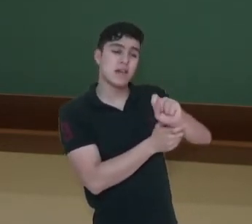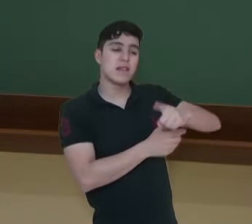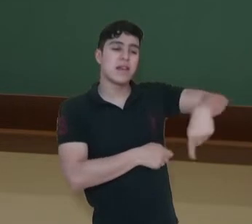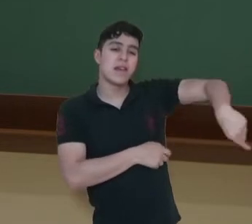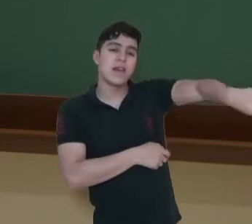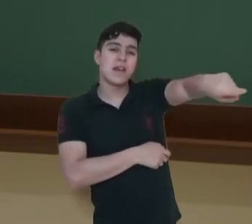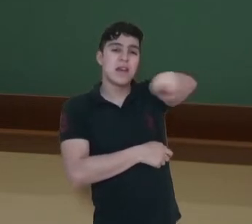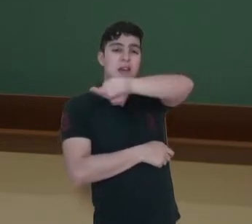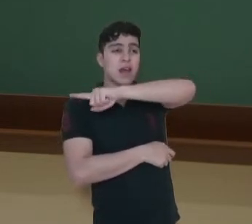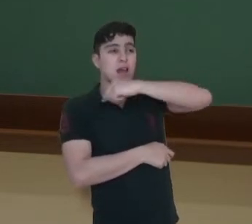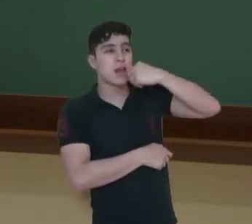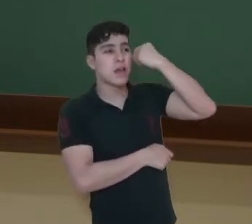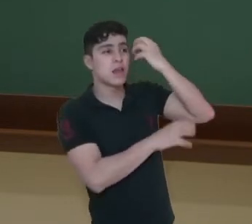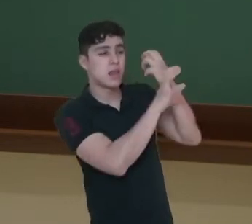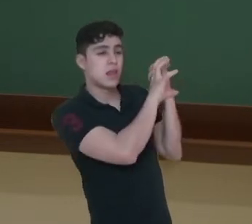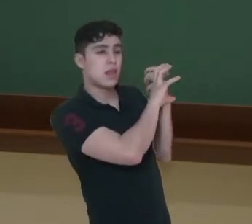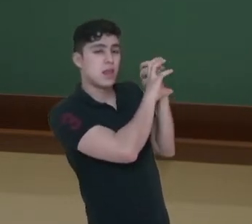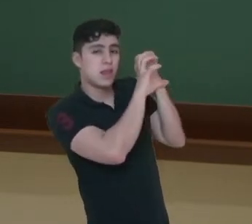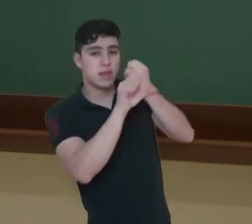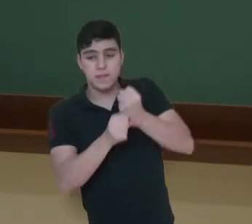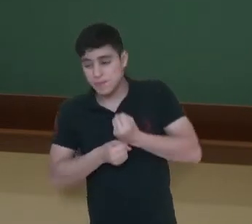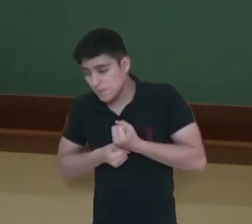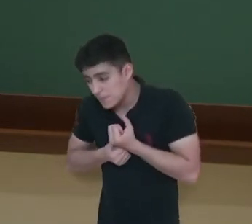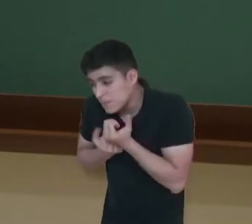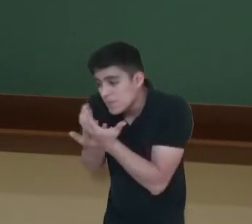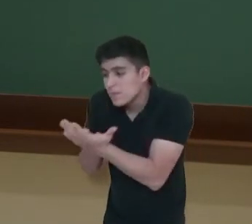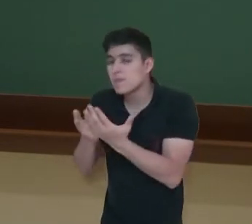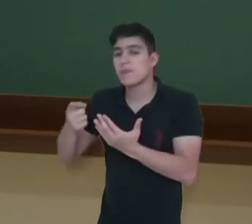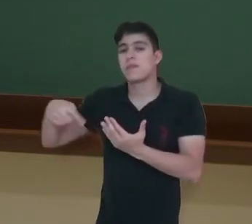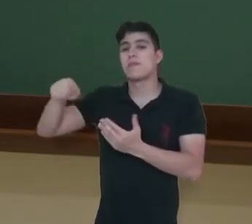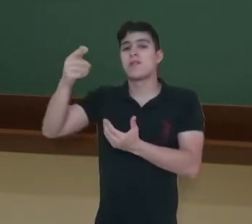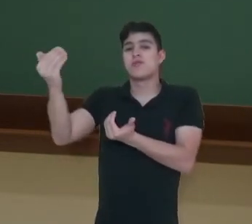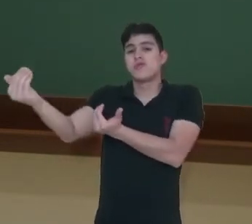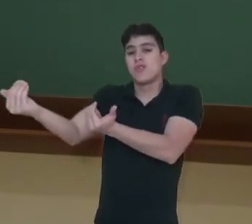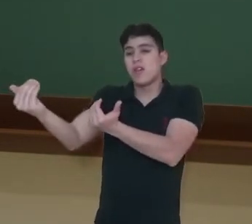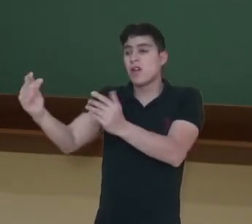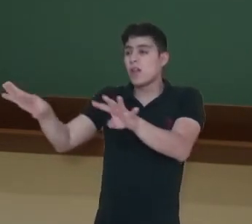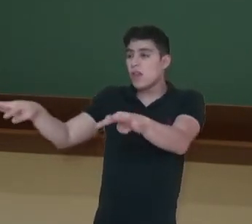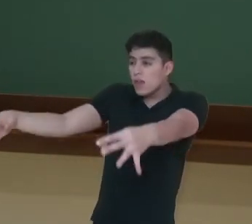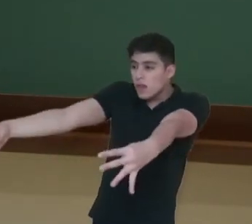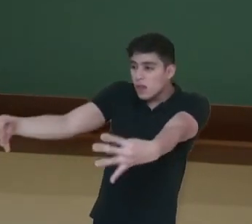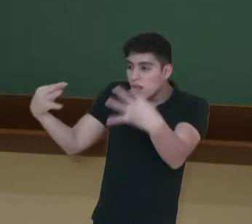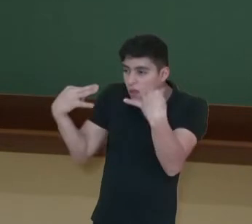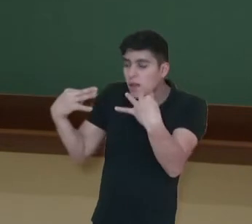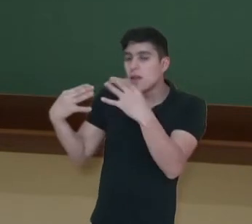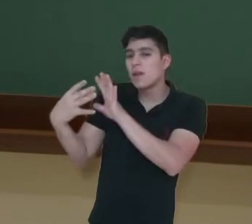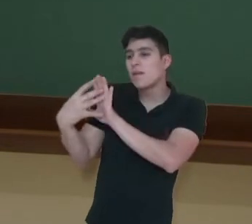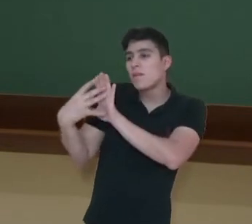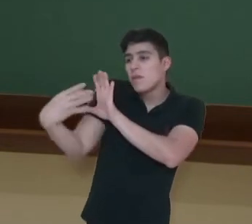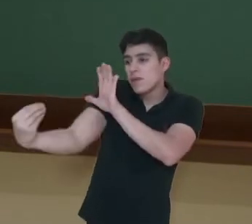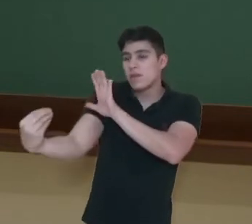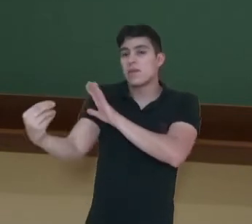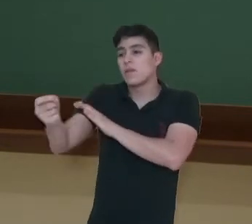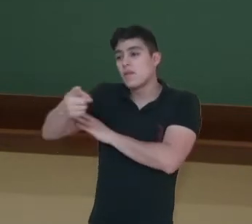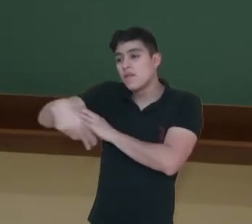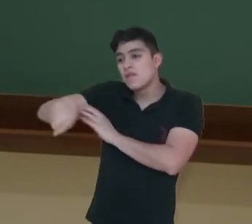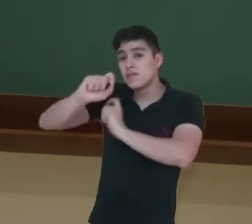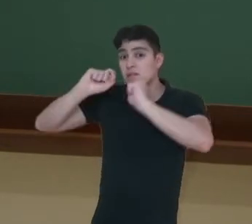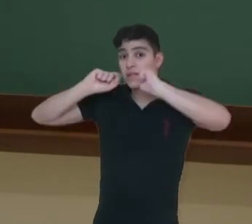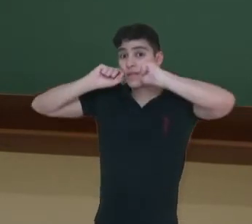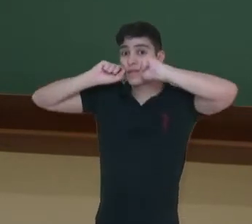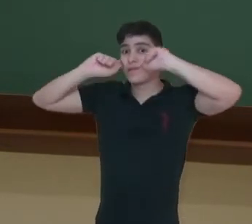experimentação do que eles passaram como biografia para que o jovem possa ouvir e ter a mesma visão, um